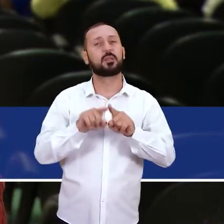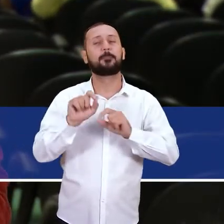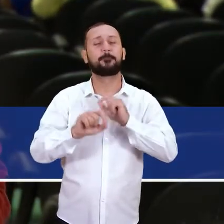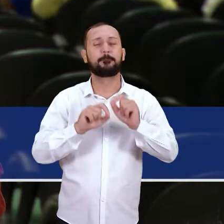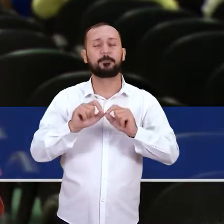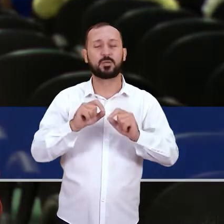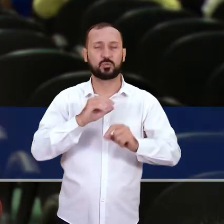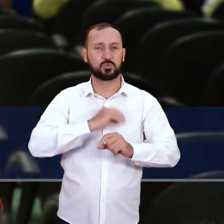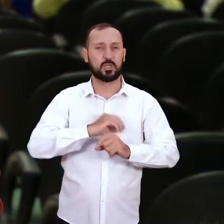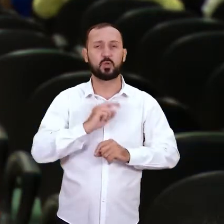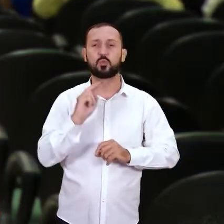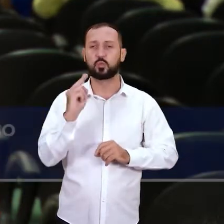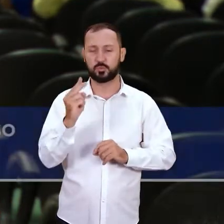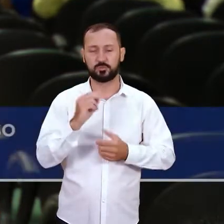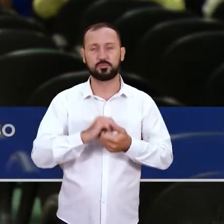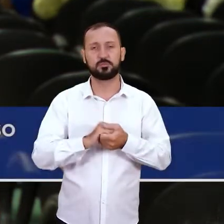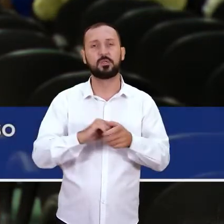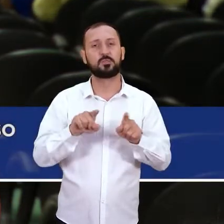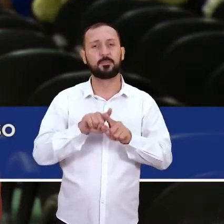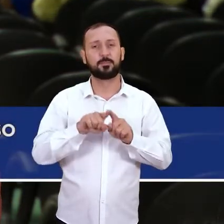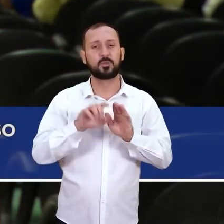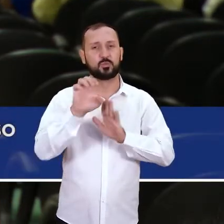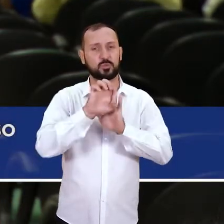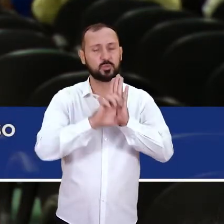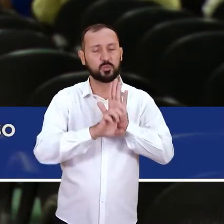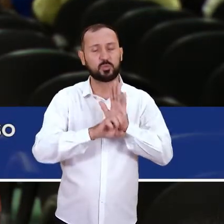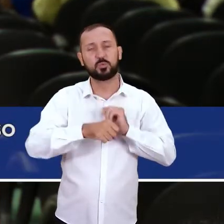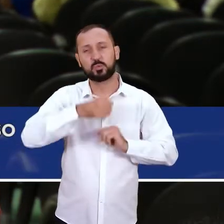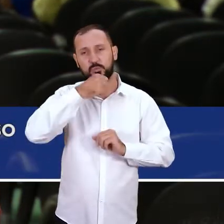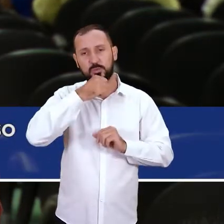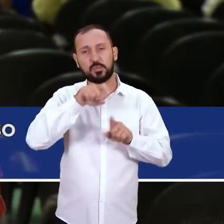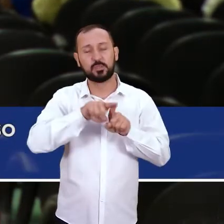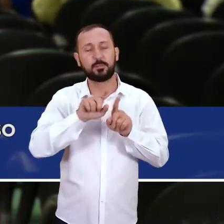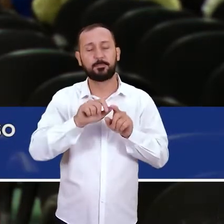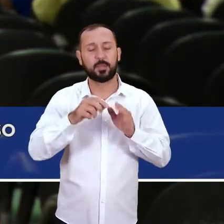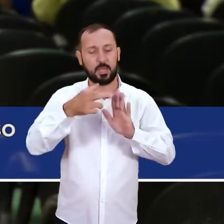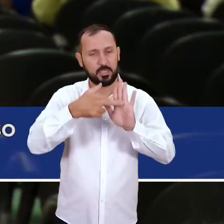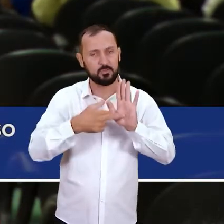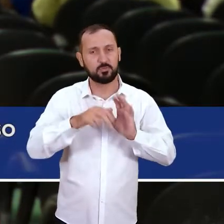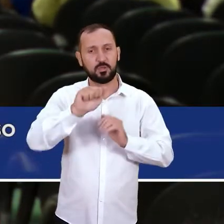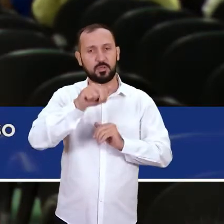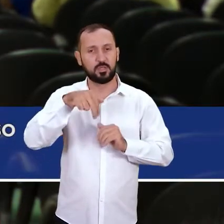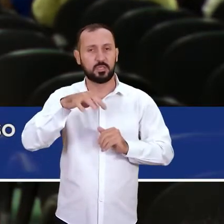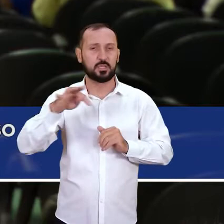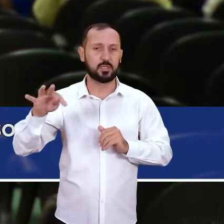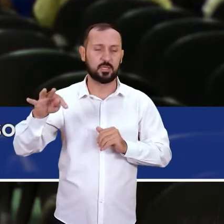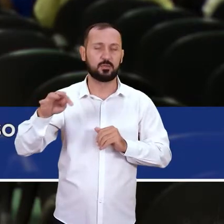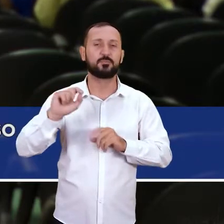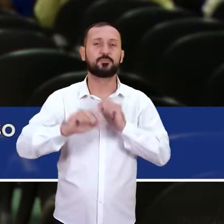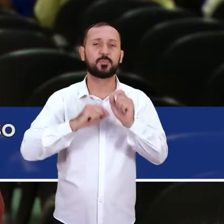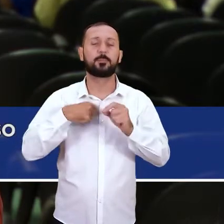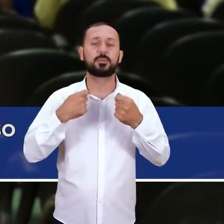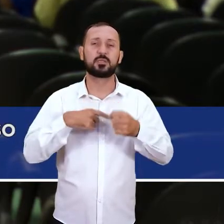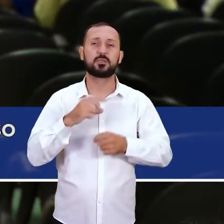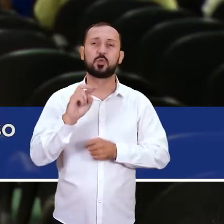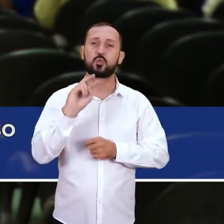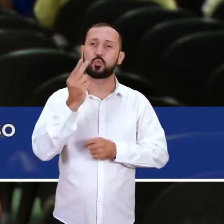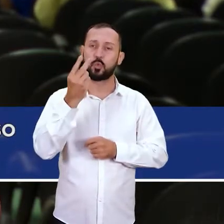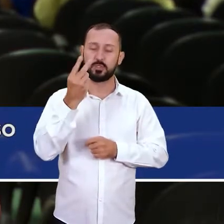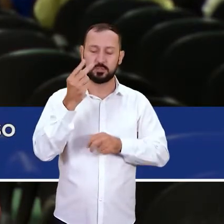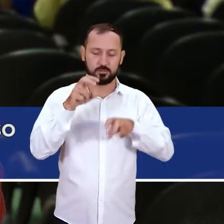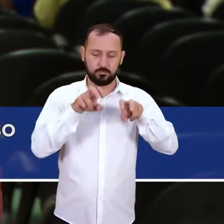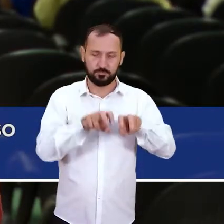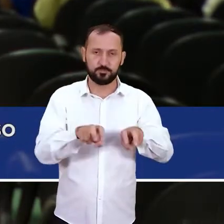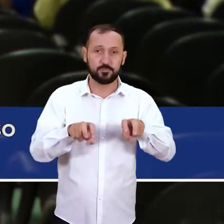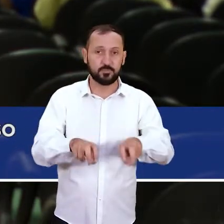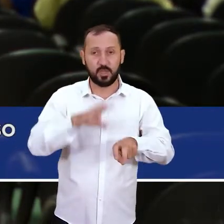de 2 salários mínimos. De acordo com o Estatuto do Idoso e a resolução da Agência Nacional de Transportes Terrestres, as empresas devem